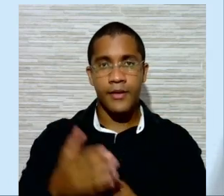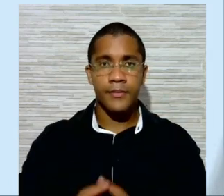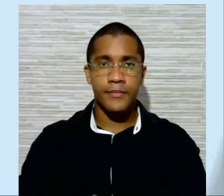espaço, ela fica relacionada a esses ambientes, a essas empresas, ok, gente? Sétimo ano, parece que